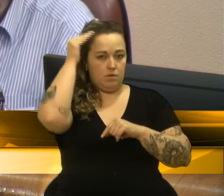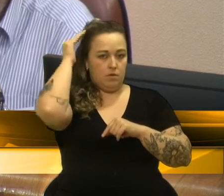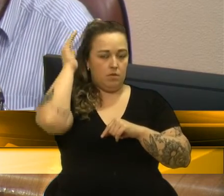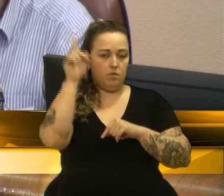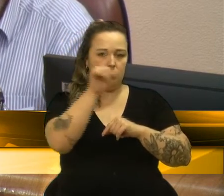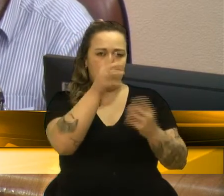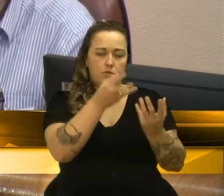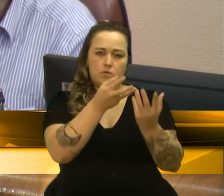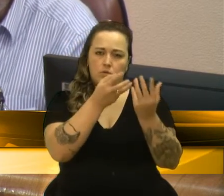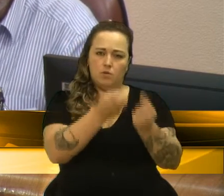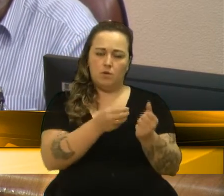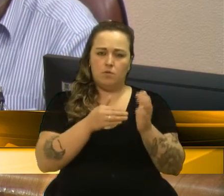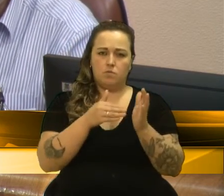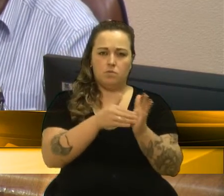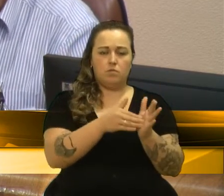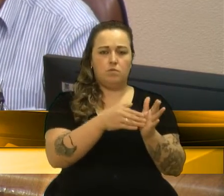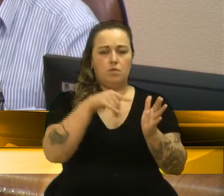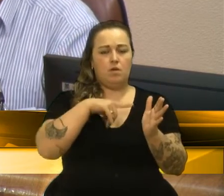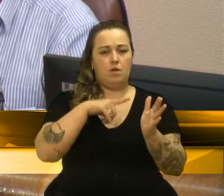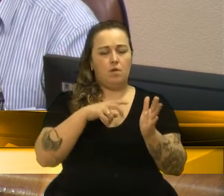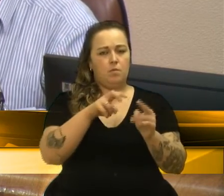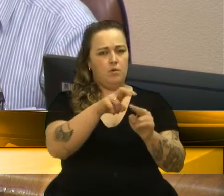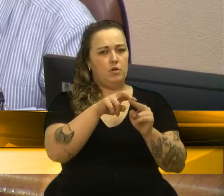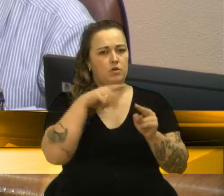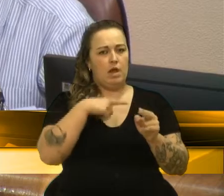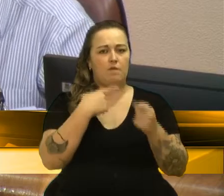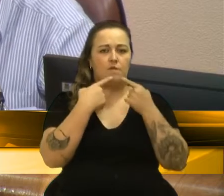a desnecessária repetição de argumentos,